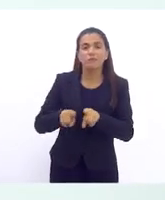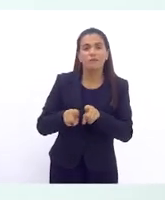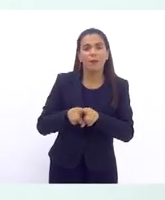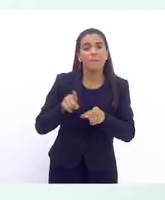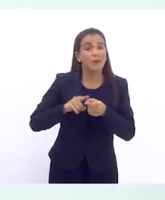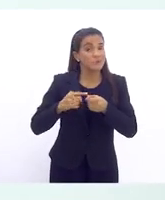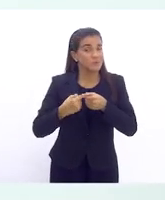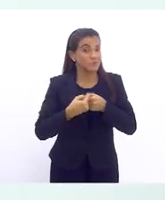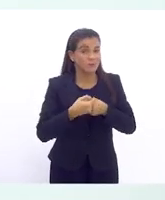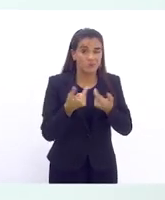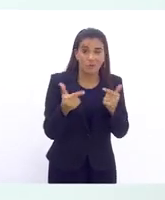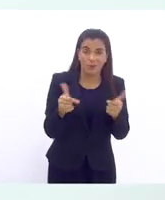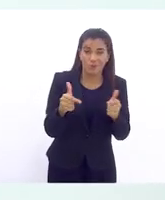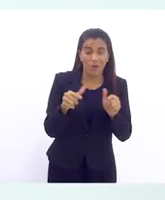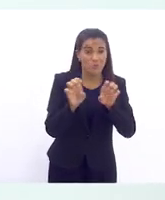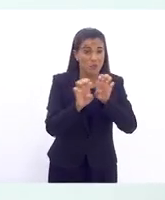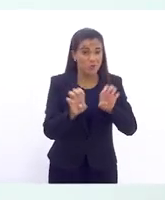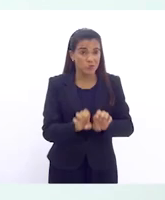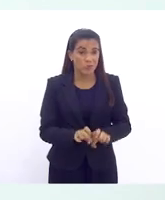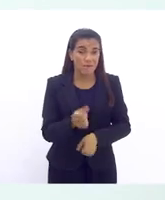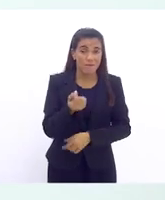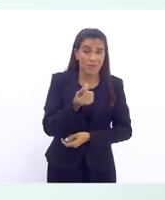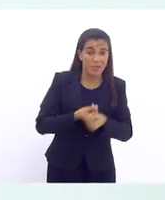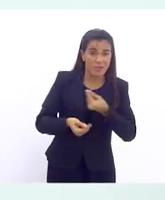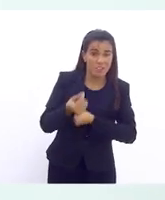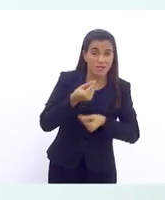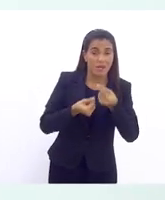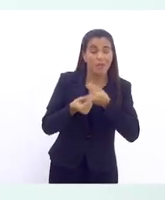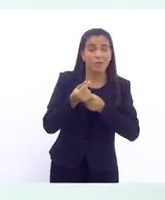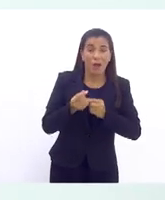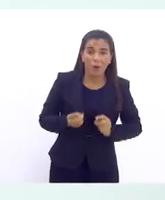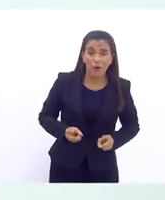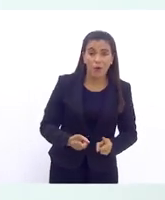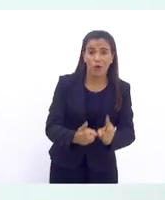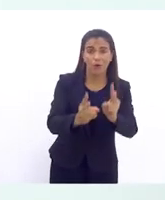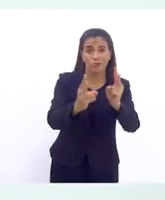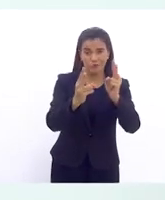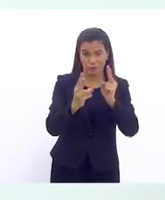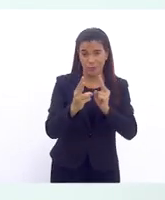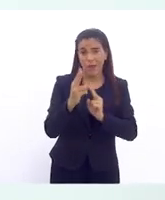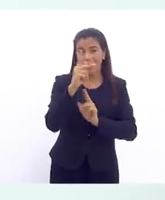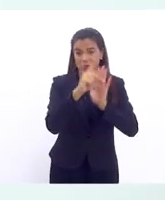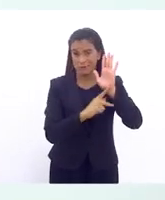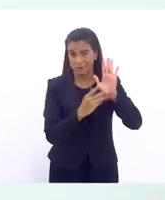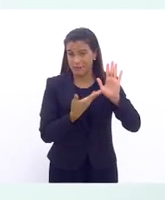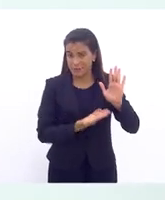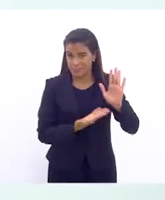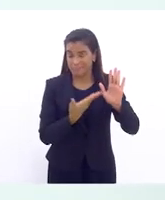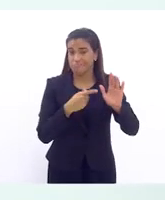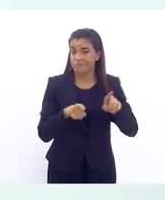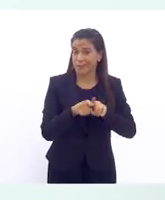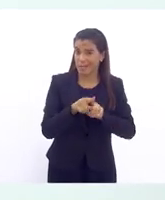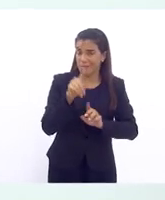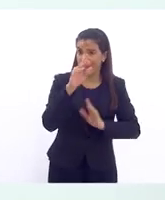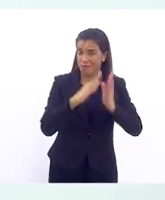municípios não tem a estrutura financeira para levar adiante esses projetos e esses planos para colocá-los em